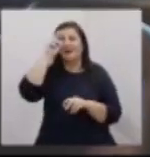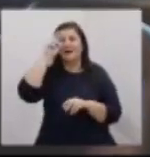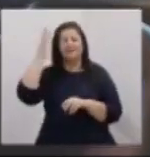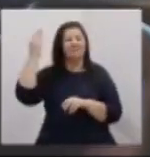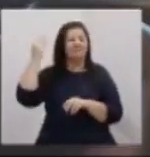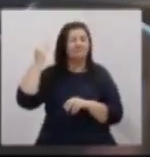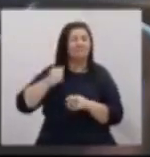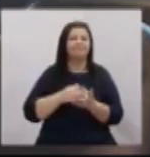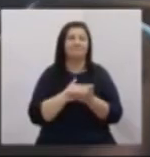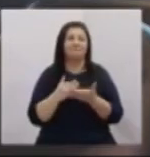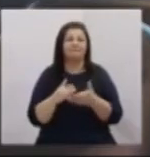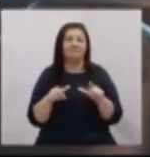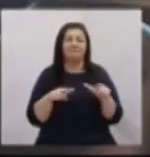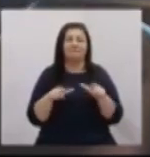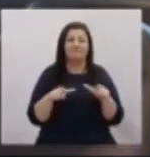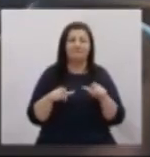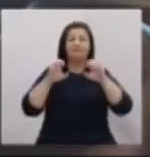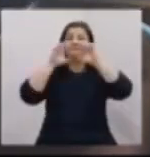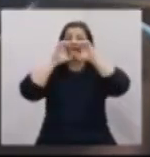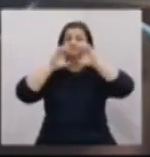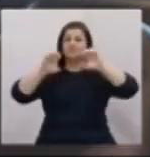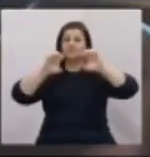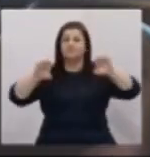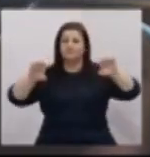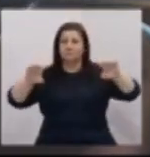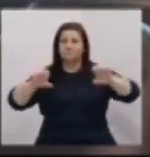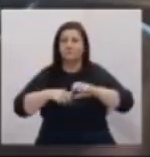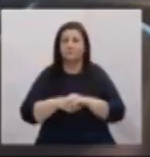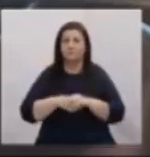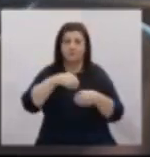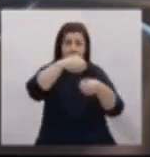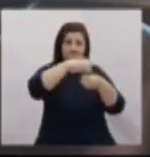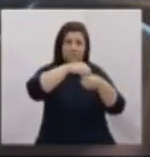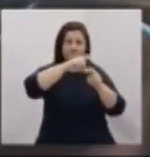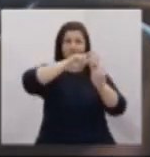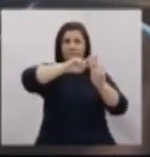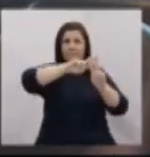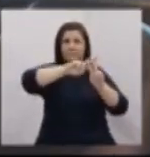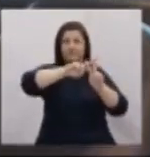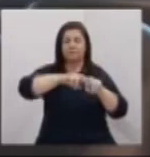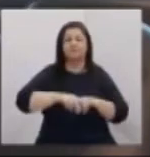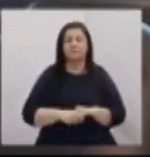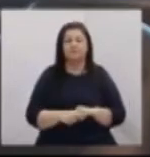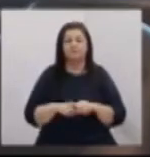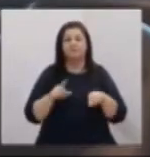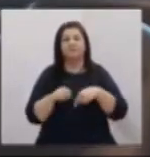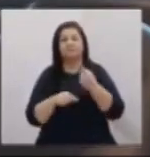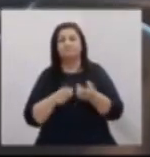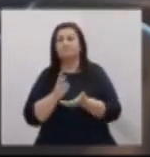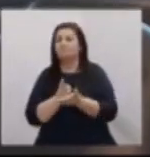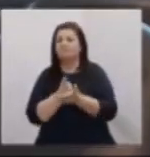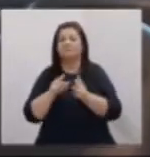trabalho de evangelismo no presídio, né? Que antes quando funcionava aqui na cidade. E depois disso, sempre tive